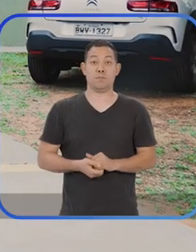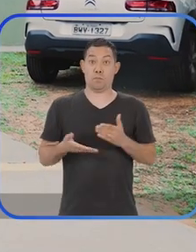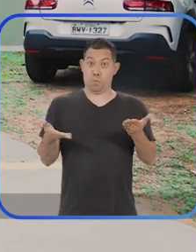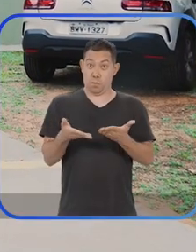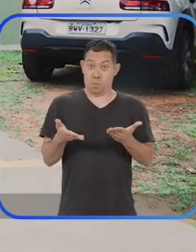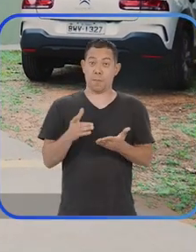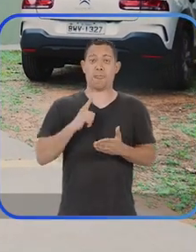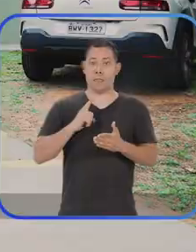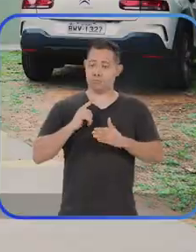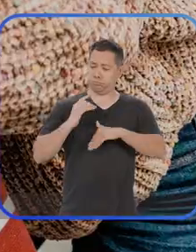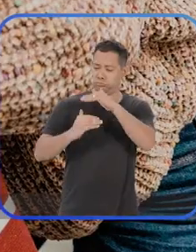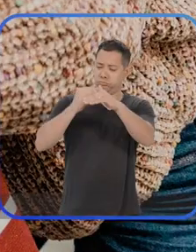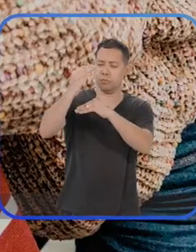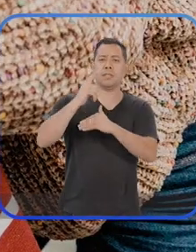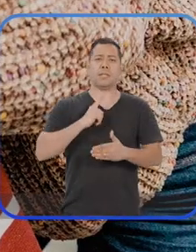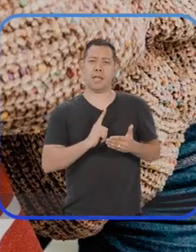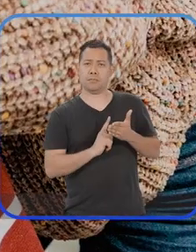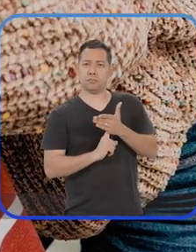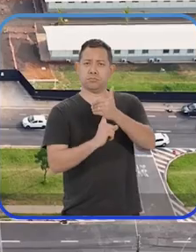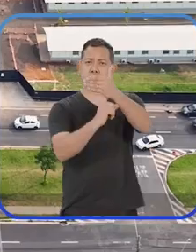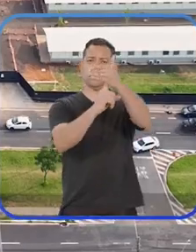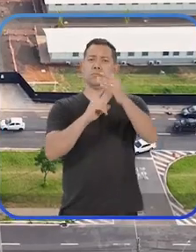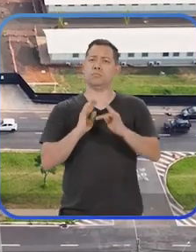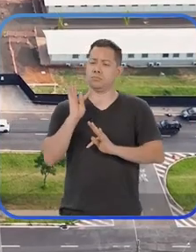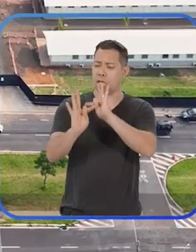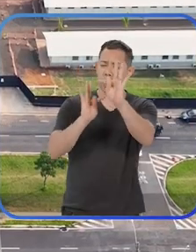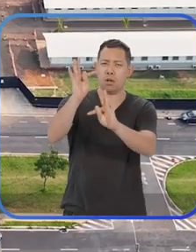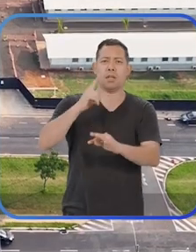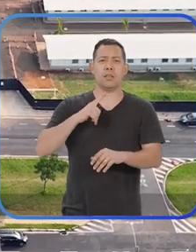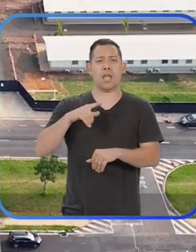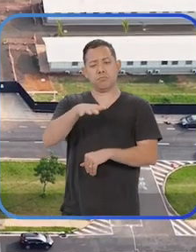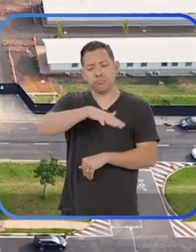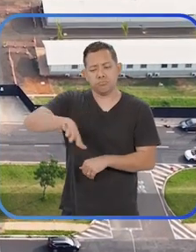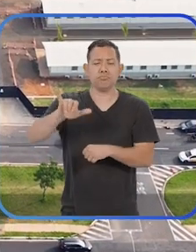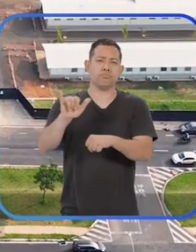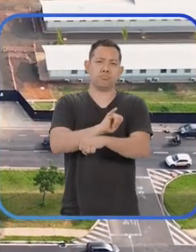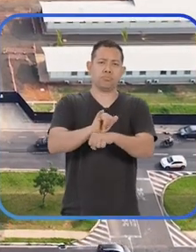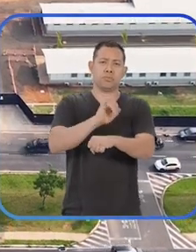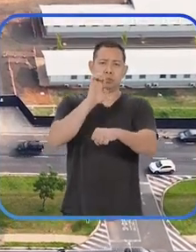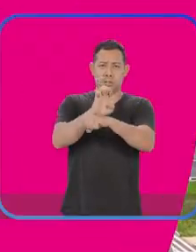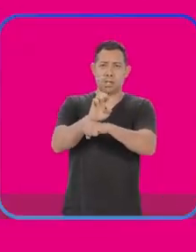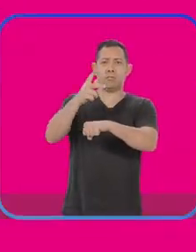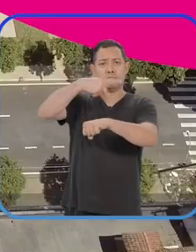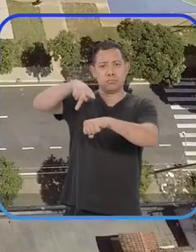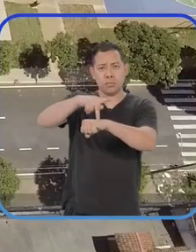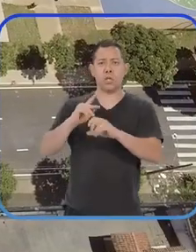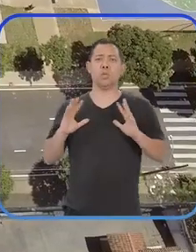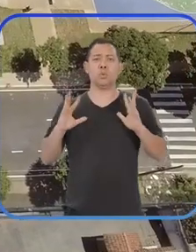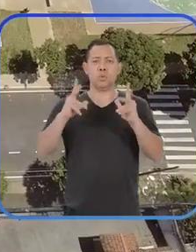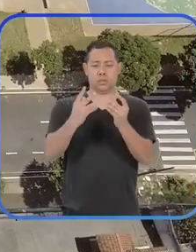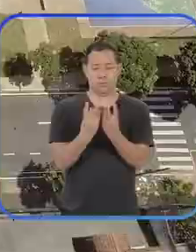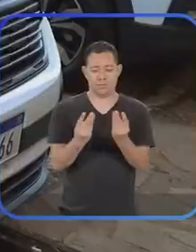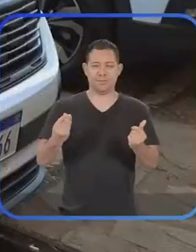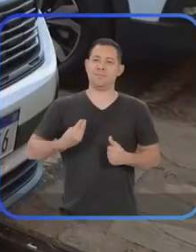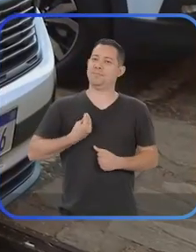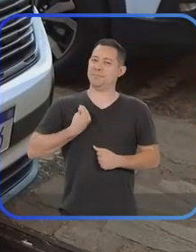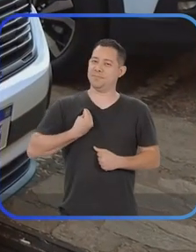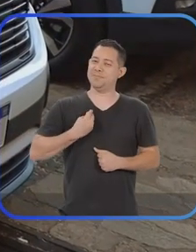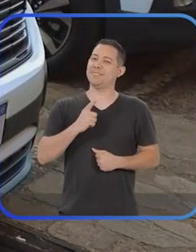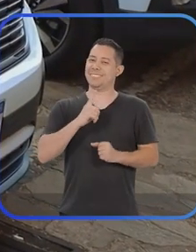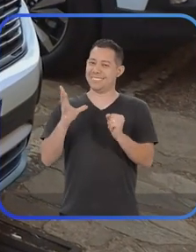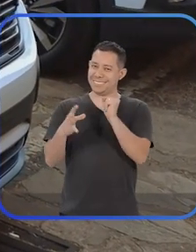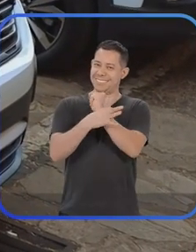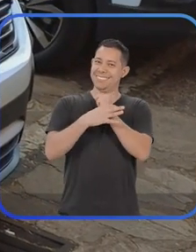Hoje é desenvolvida e cheia de tecnologia em áreas estratégicas para o estado e para o país. Tem qualidade de vida e é